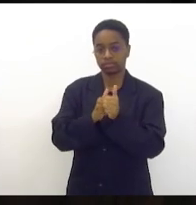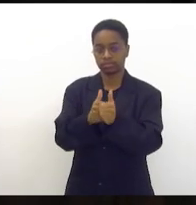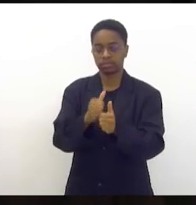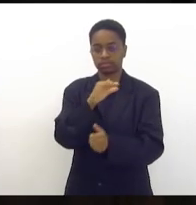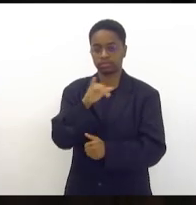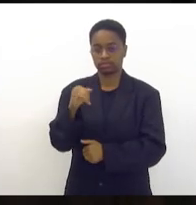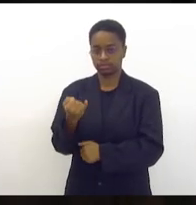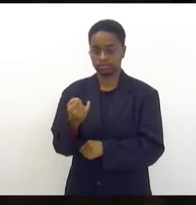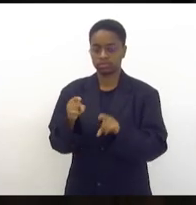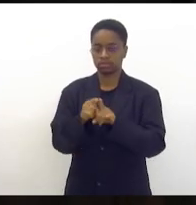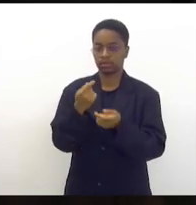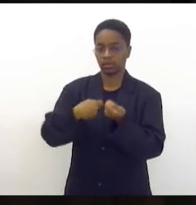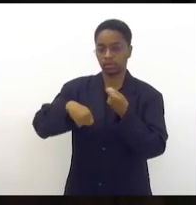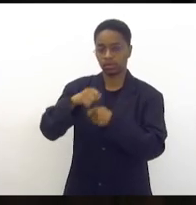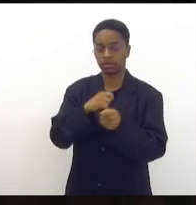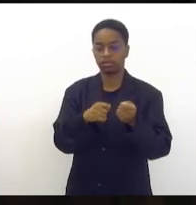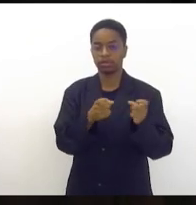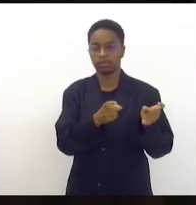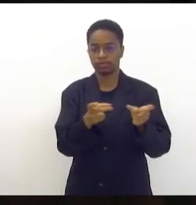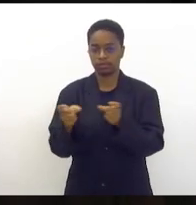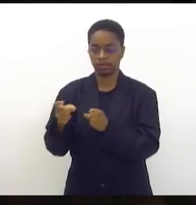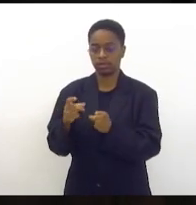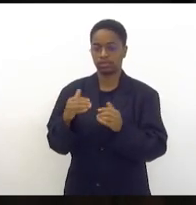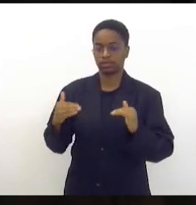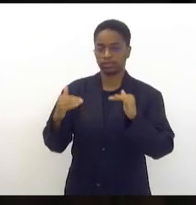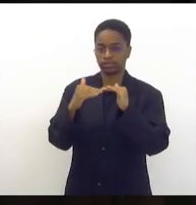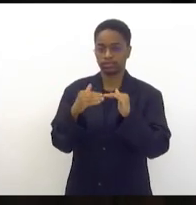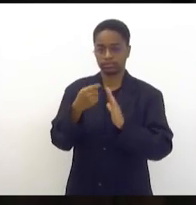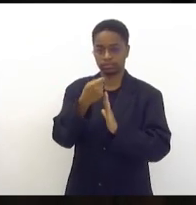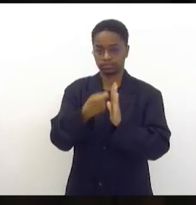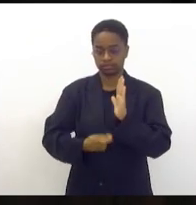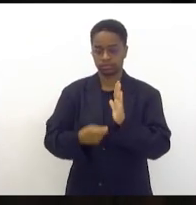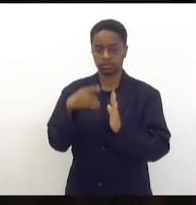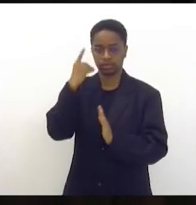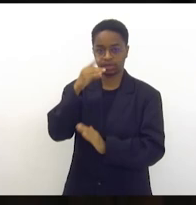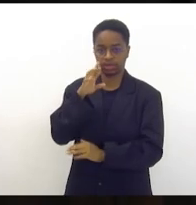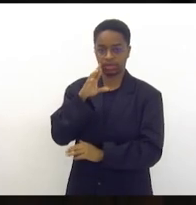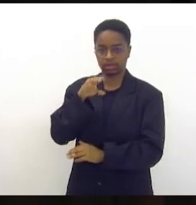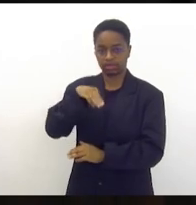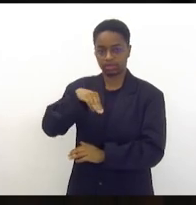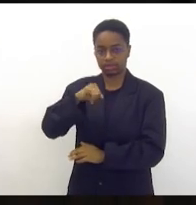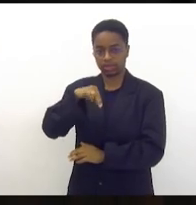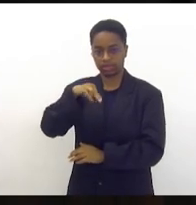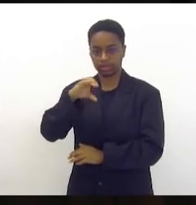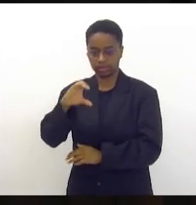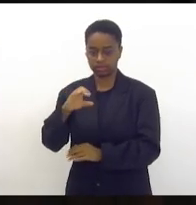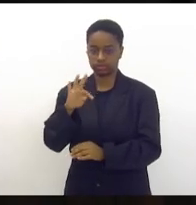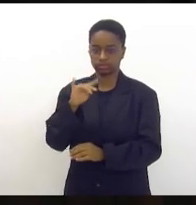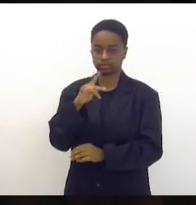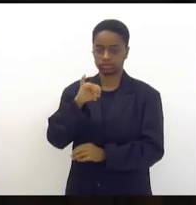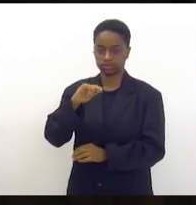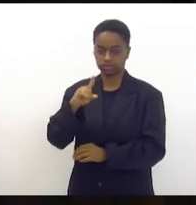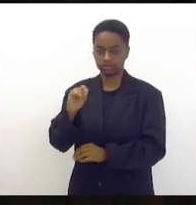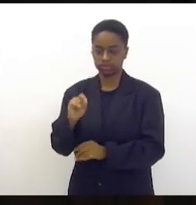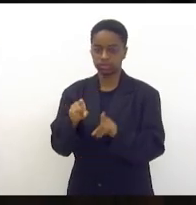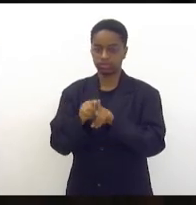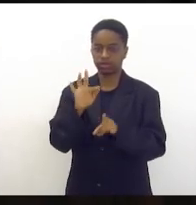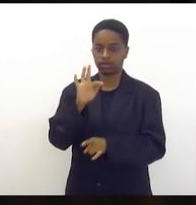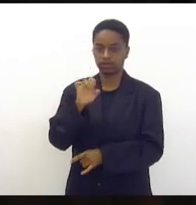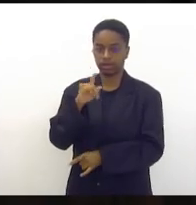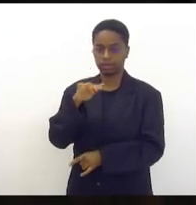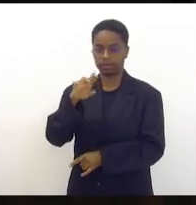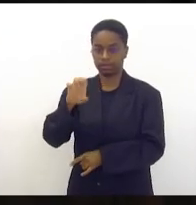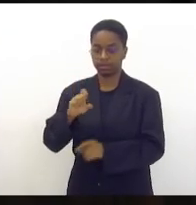Economia, Indústria e Comércio favorável. Relatores, deputados Carlos Mink, Tiago Rangel e Felipe Soares. Em